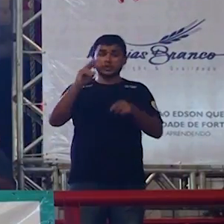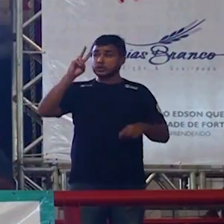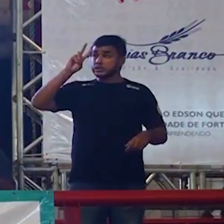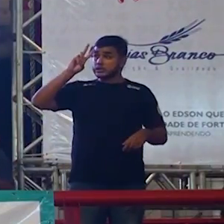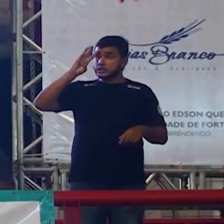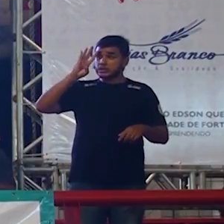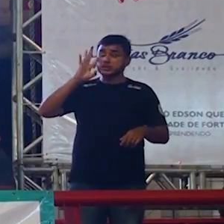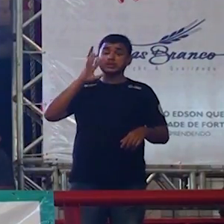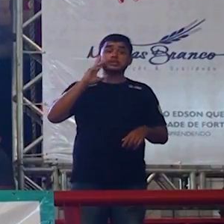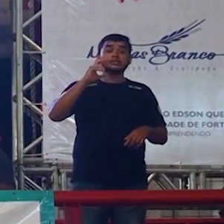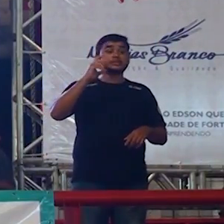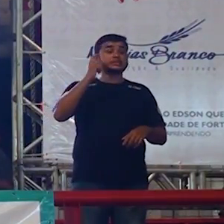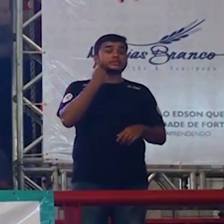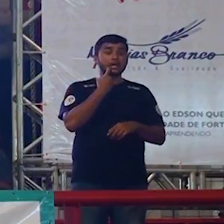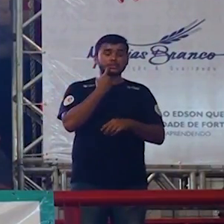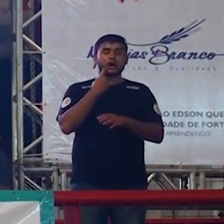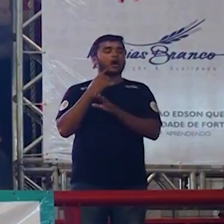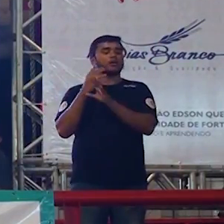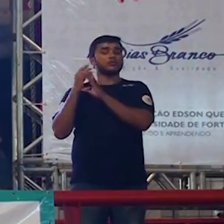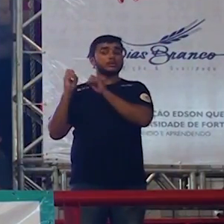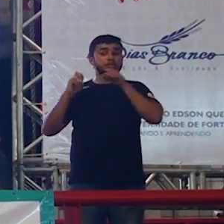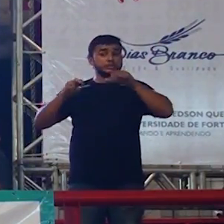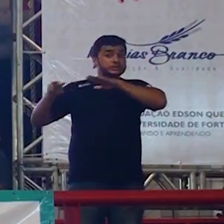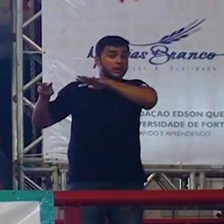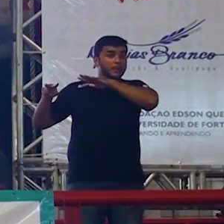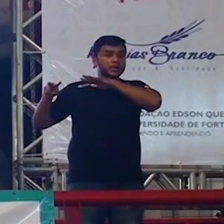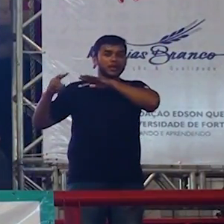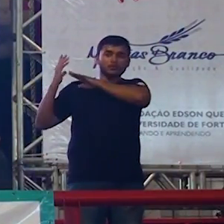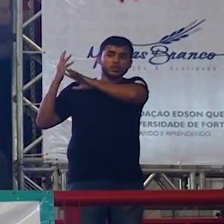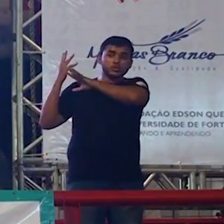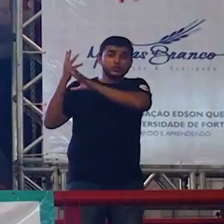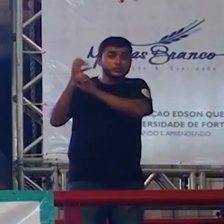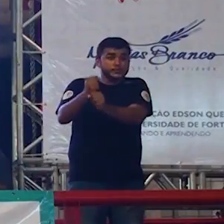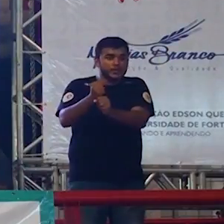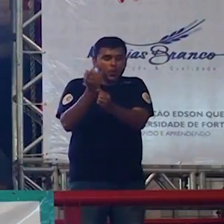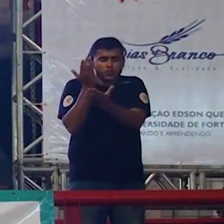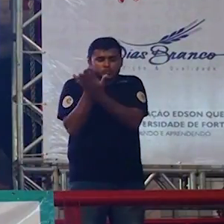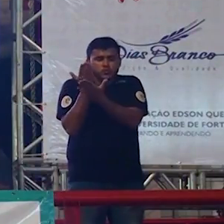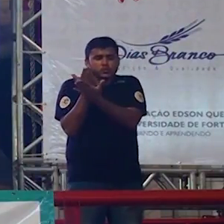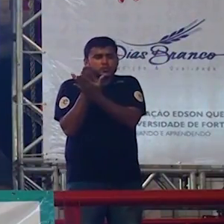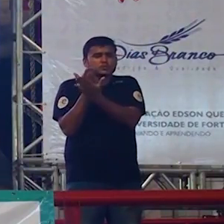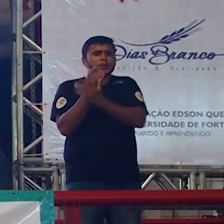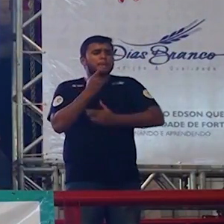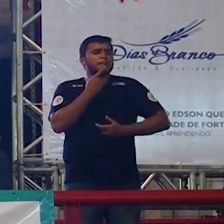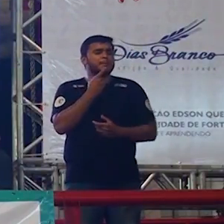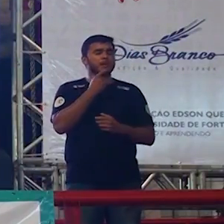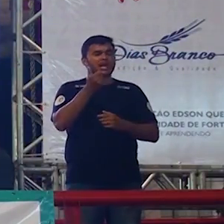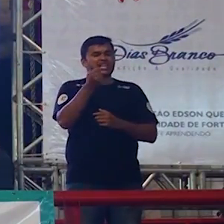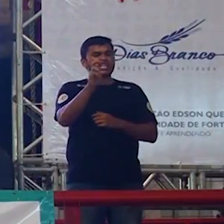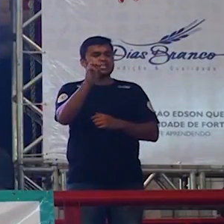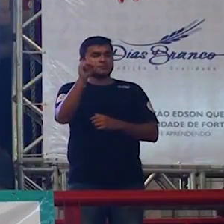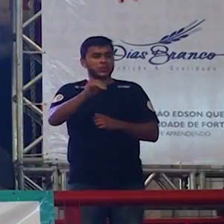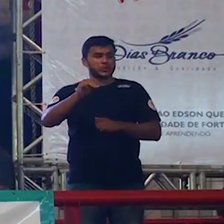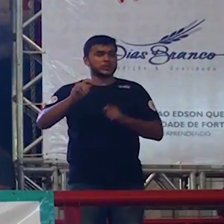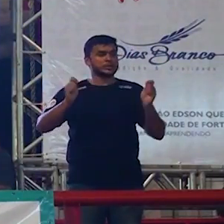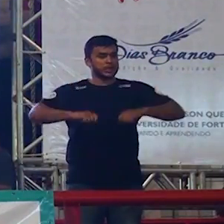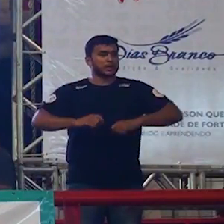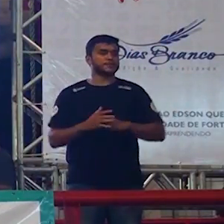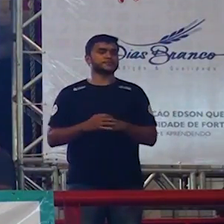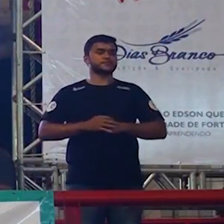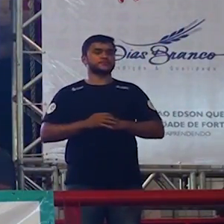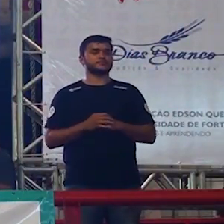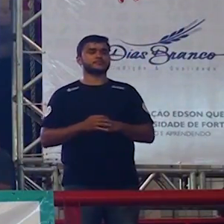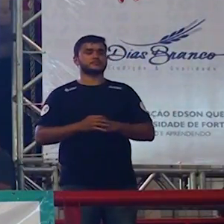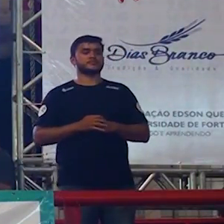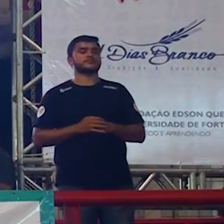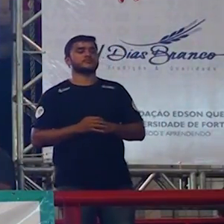estudou na semana anterior. Aqueles 15 minutinhos que você tira para cada matéria. Aqui vocês têm uma